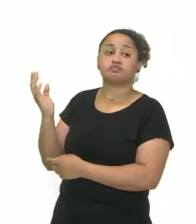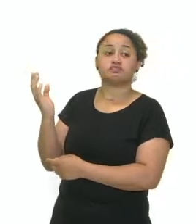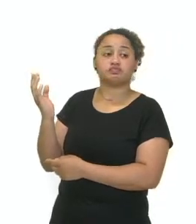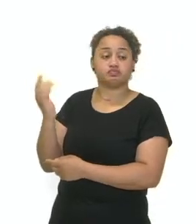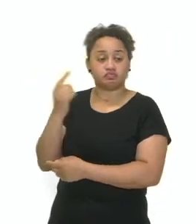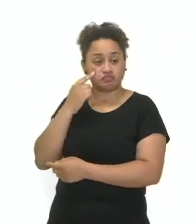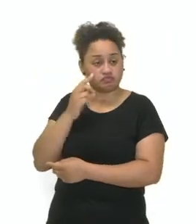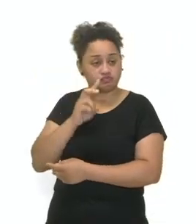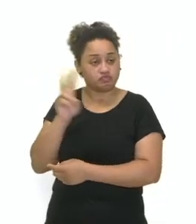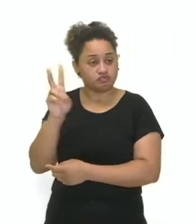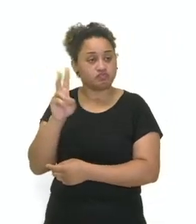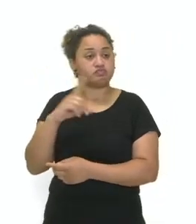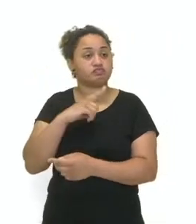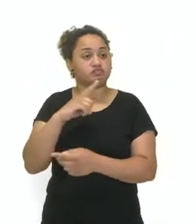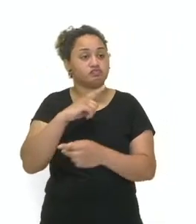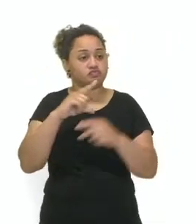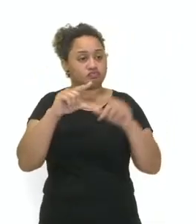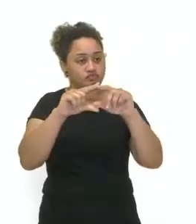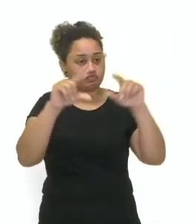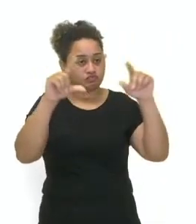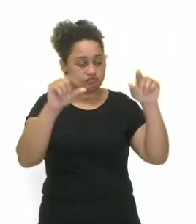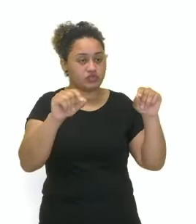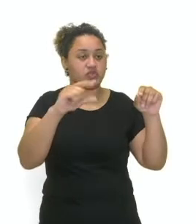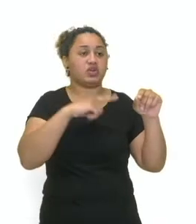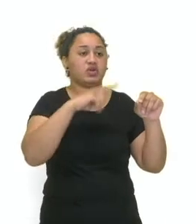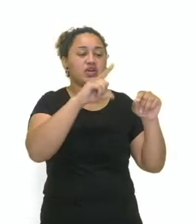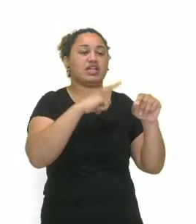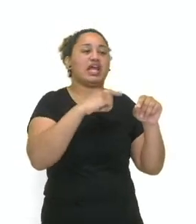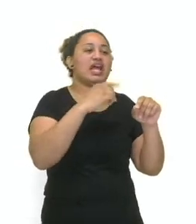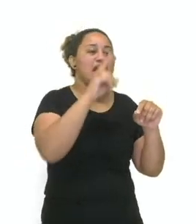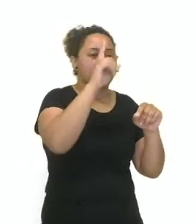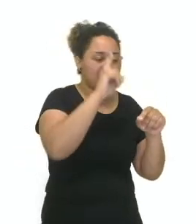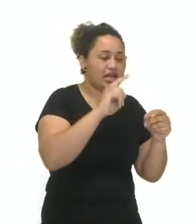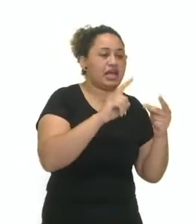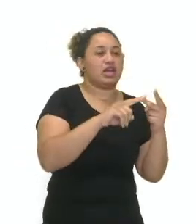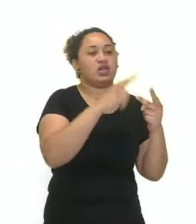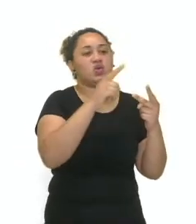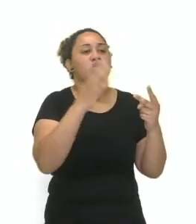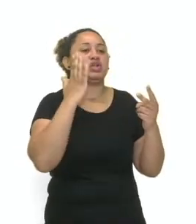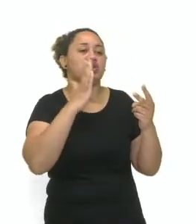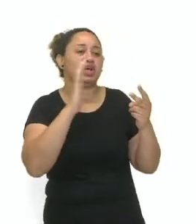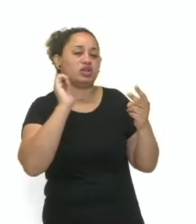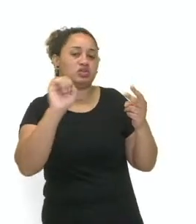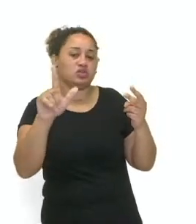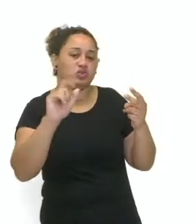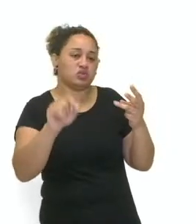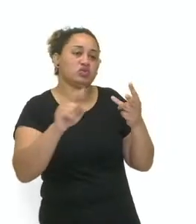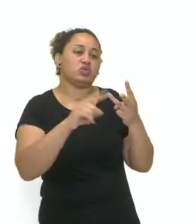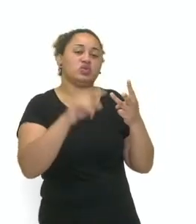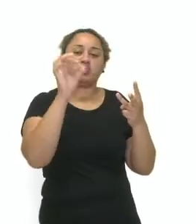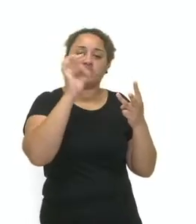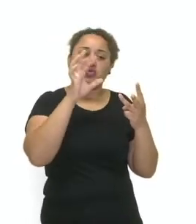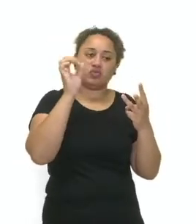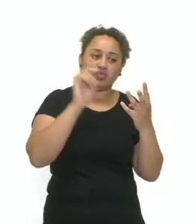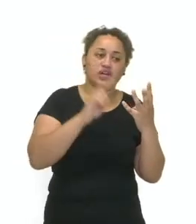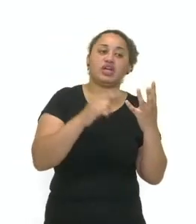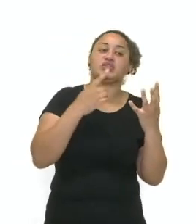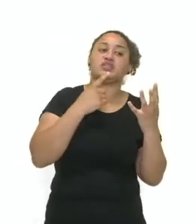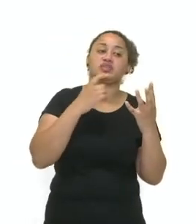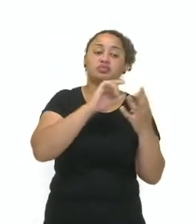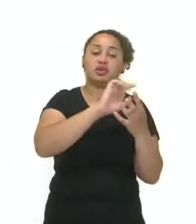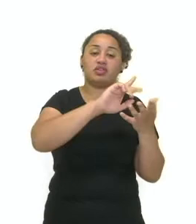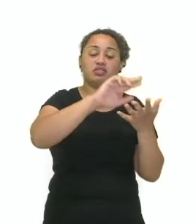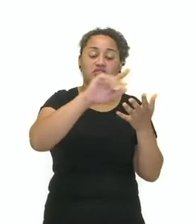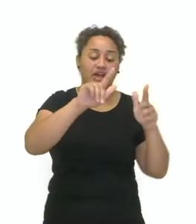Então, ó, tem uma matriz, né, com o amarelo, com o azul, com o verde, com o vermelho, várias matrizes diferentes para